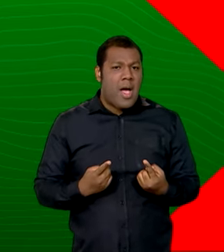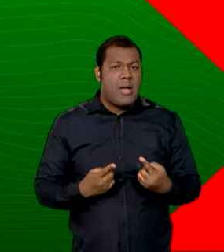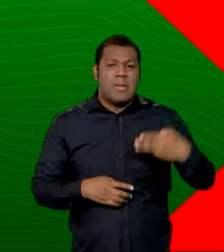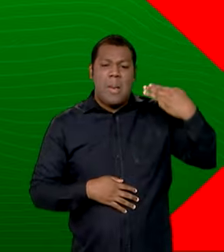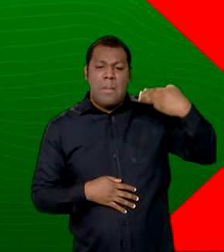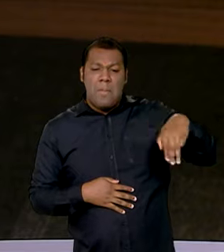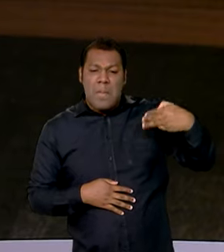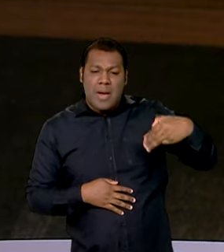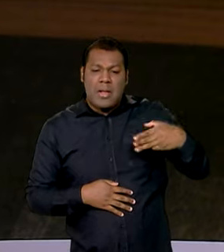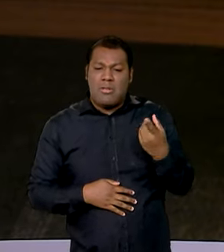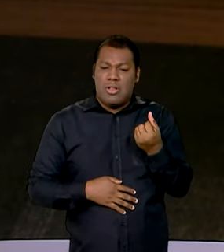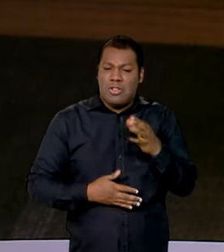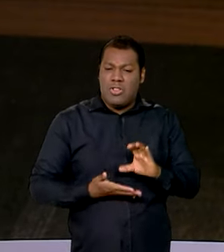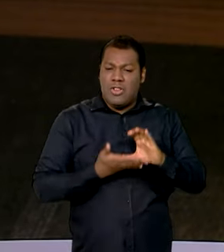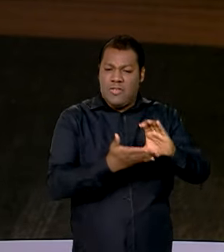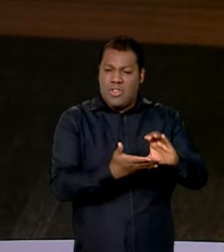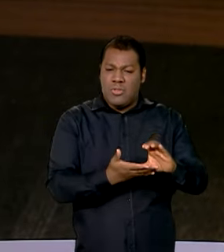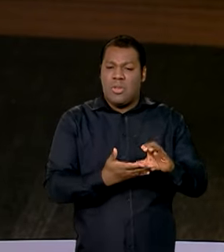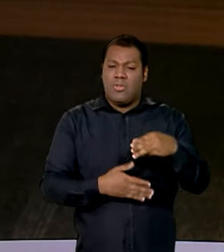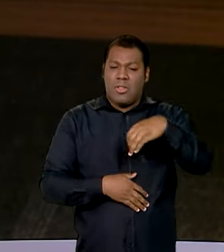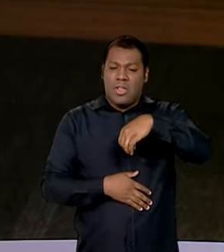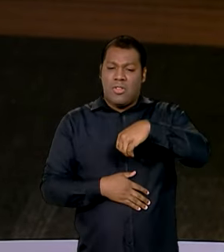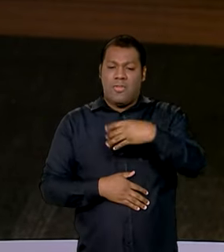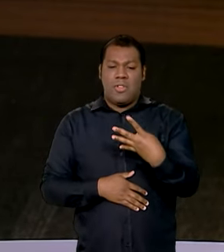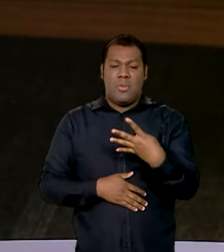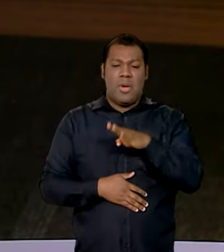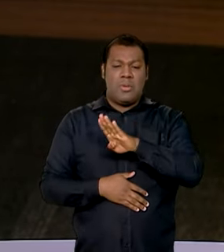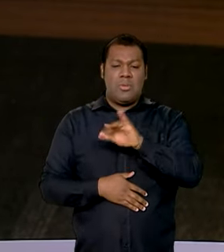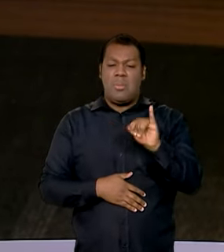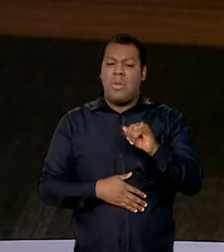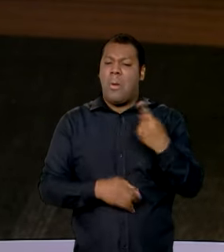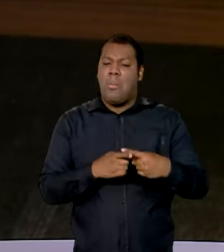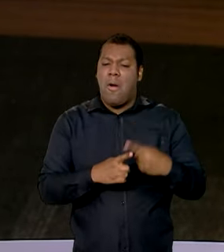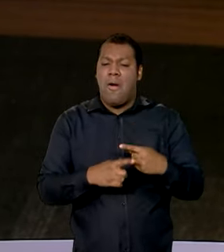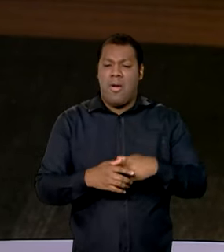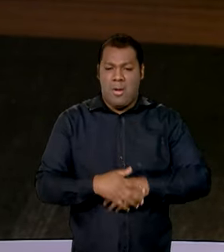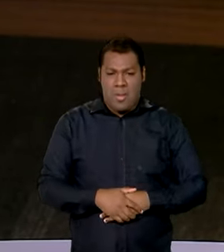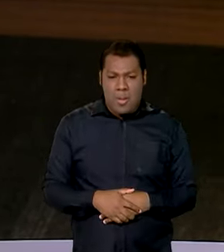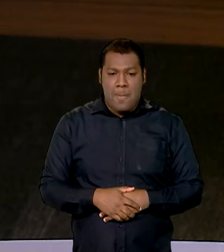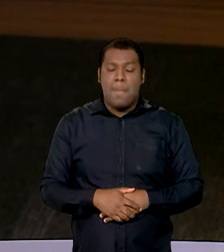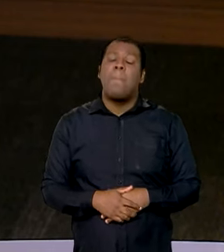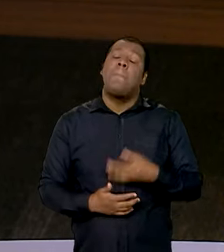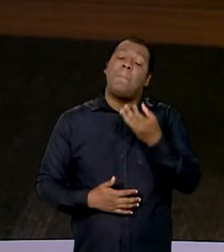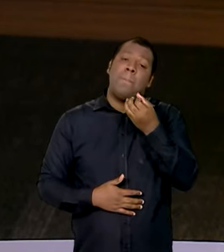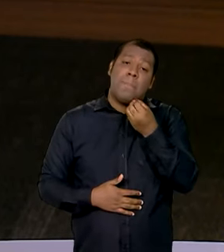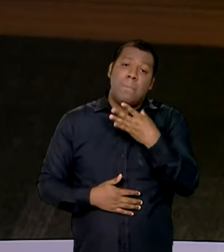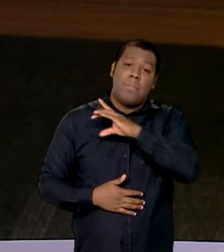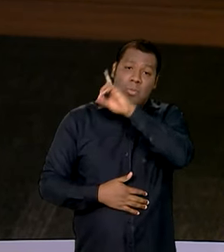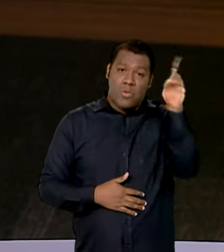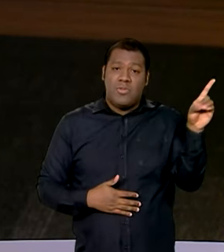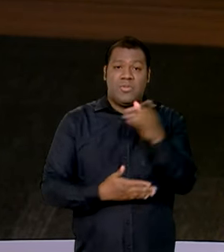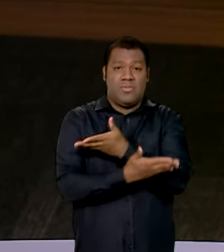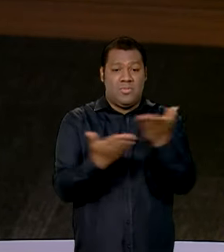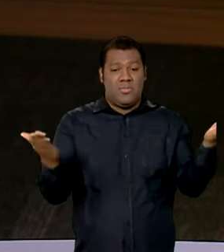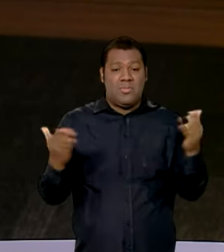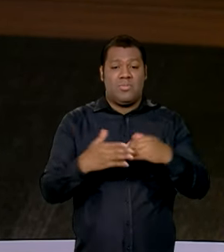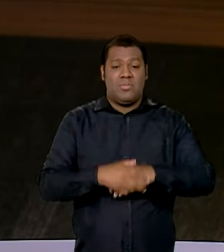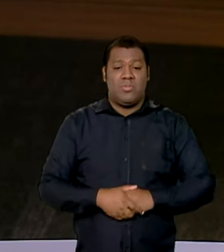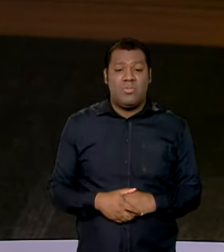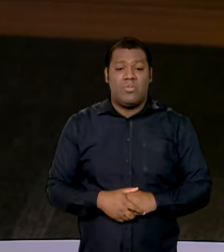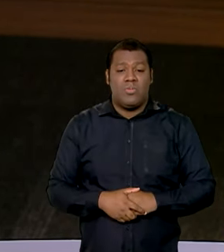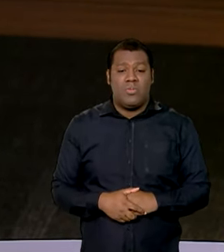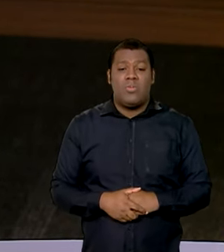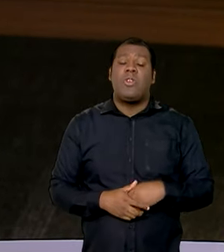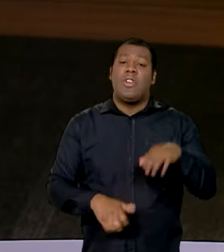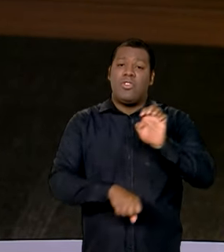Ministro olha Luciano primeiro bom dia para você todos se seus ouvintes eh na verdade falando não